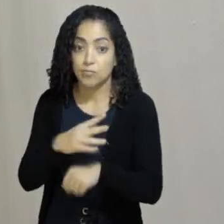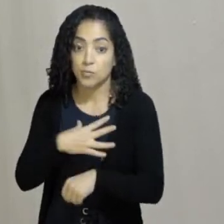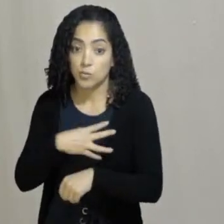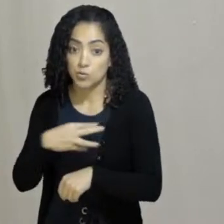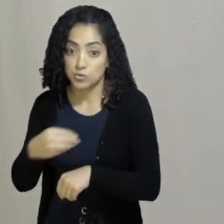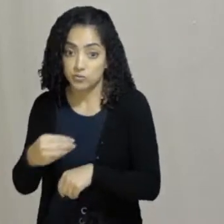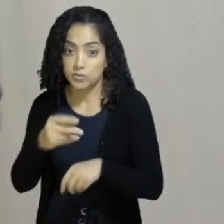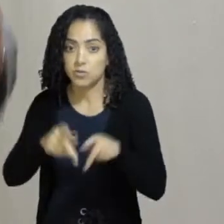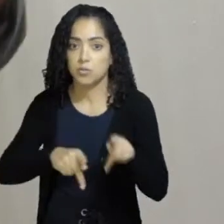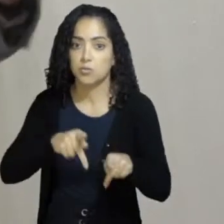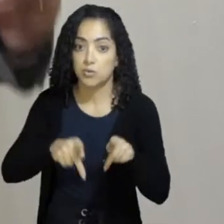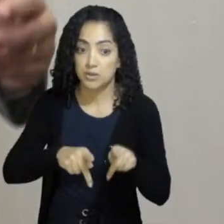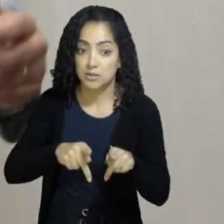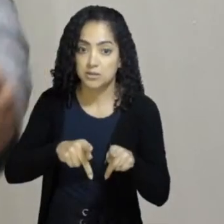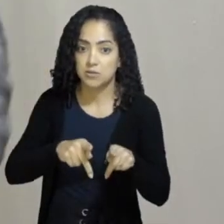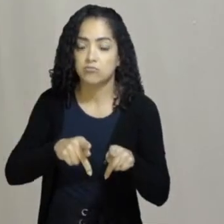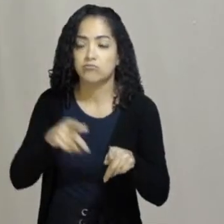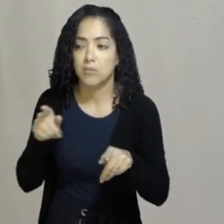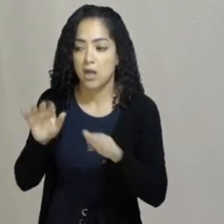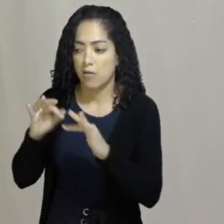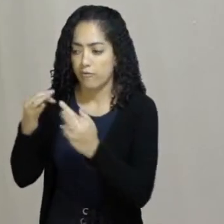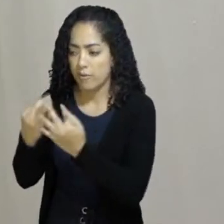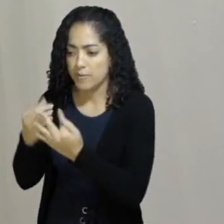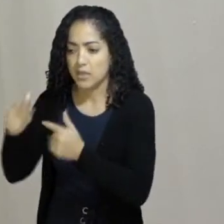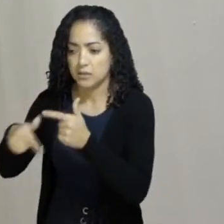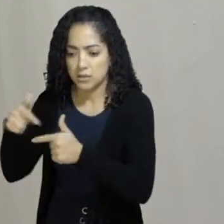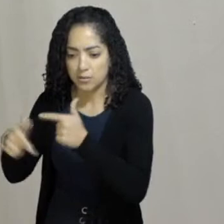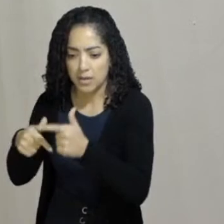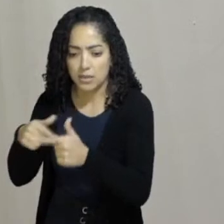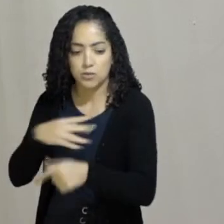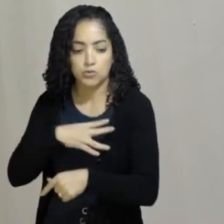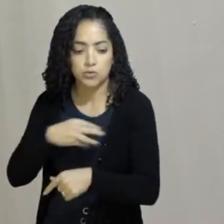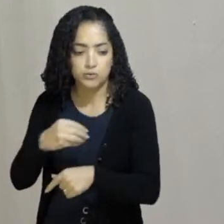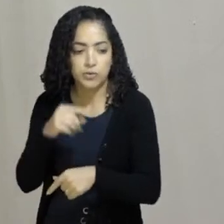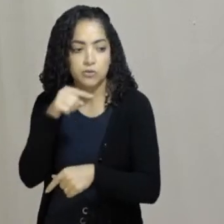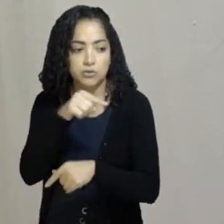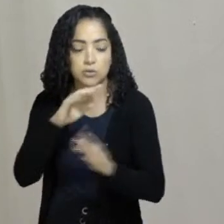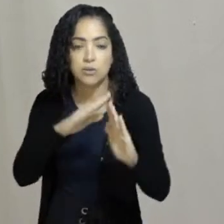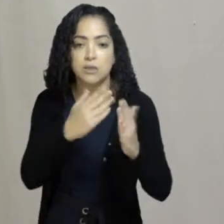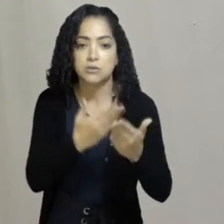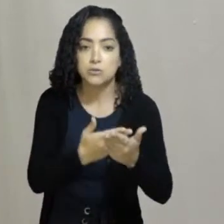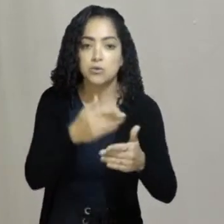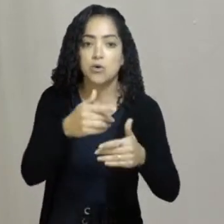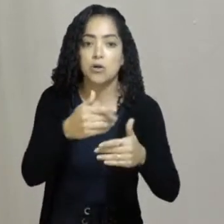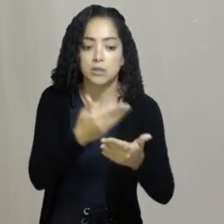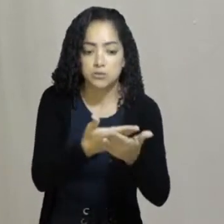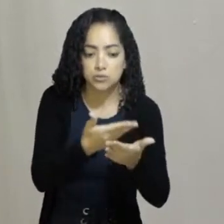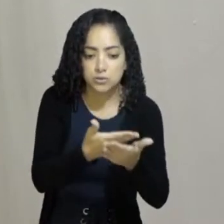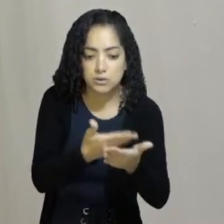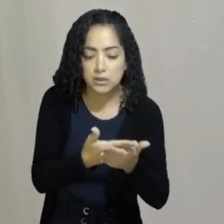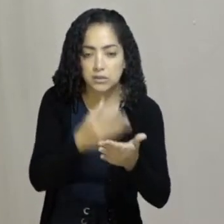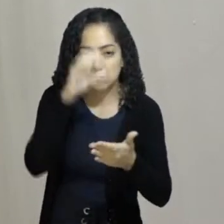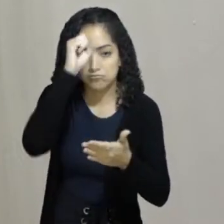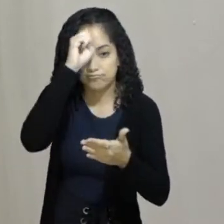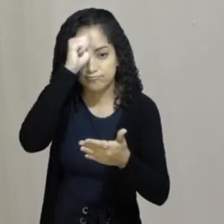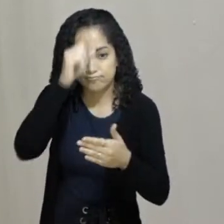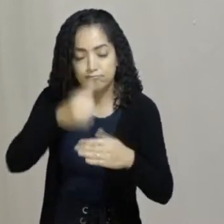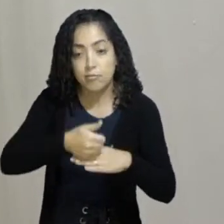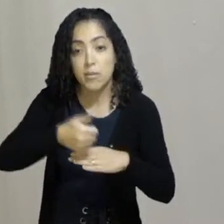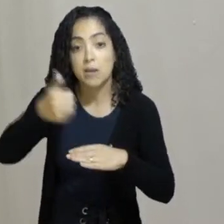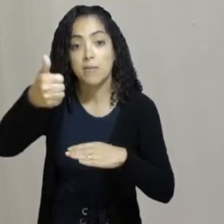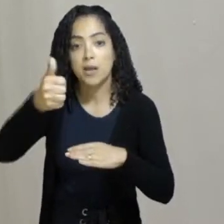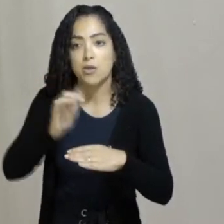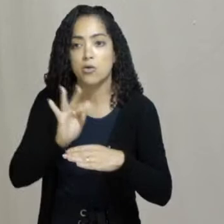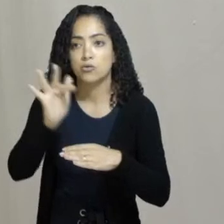Catarinense enquanto eles trabalham Estão lá dentro da escola aprendendo para se tornarem pessoas melhores no dia de